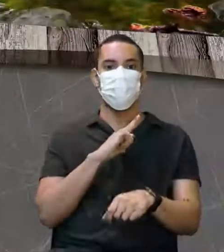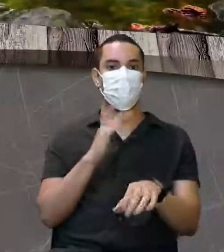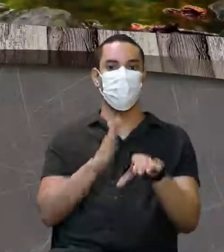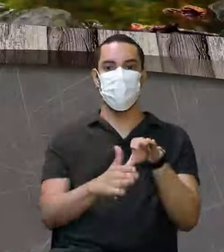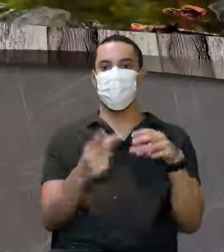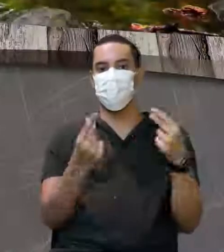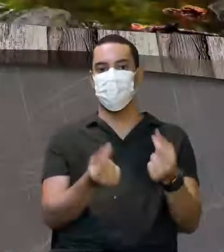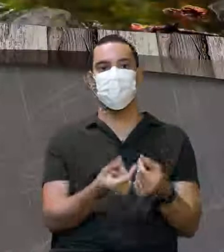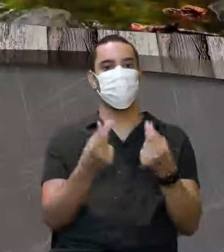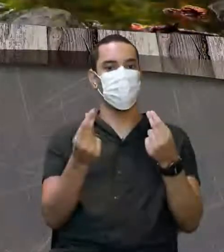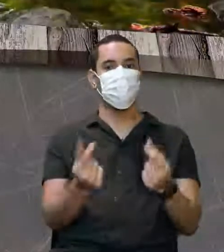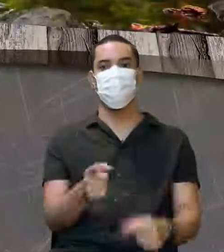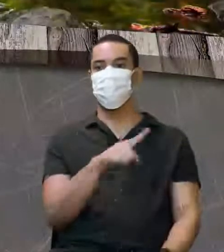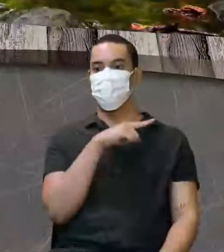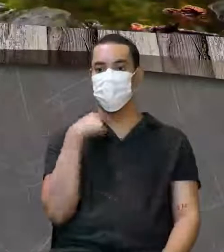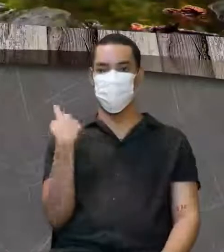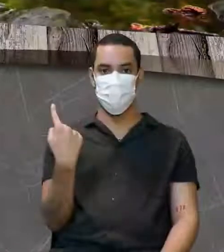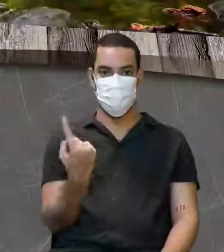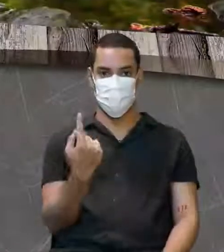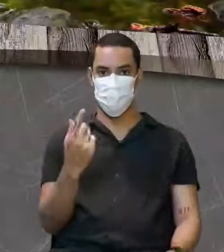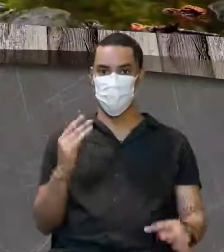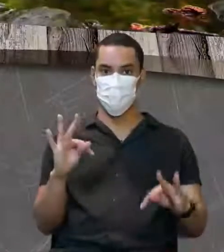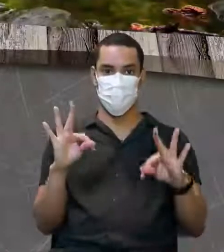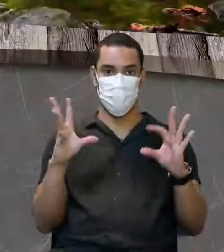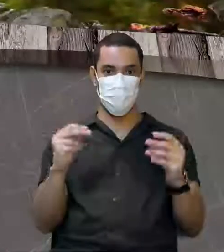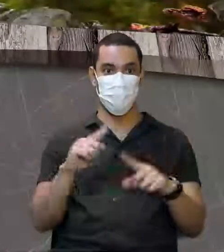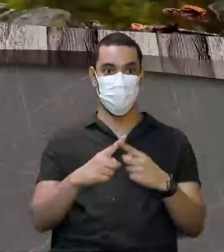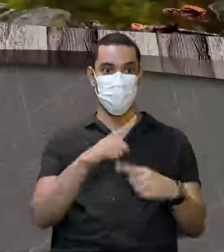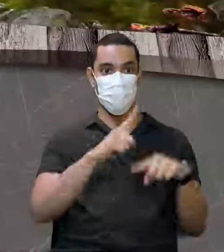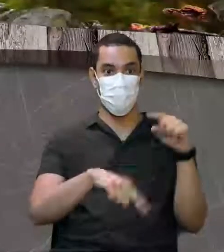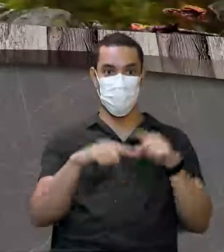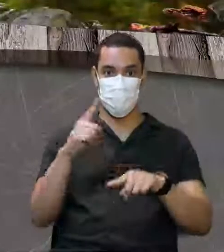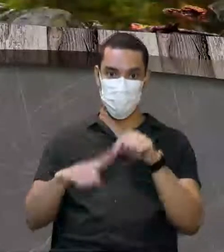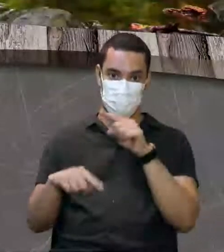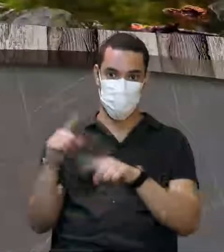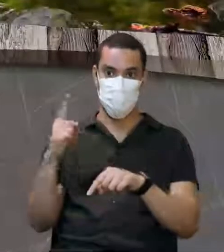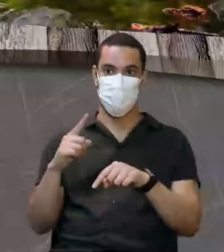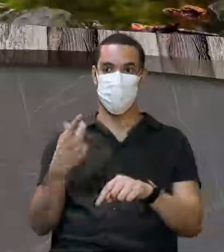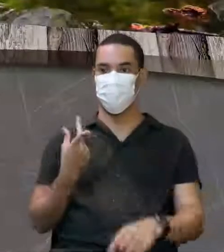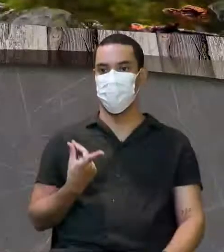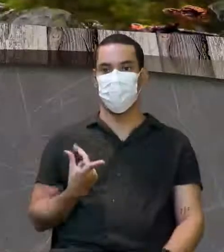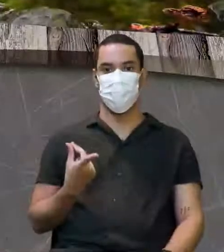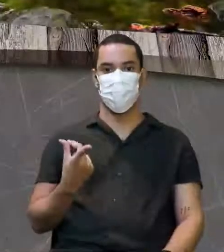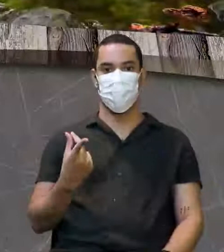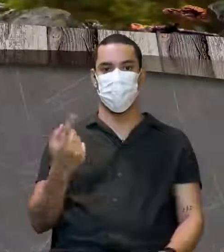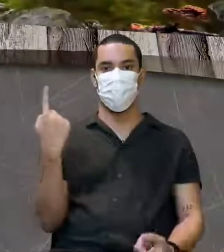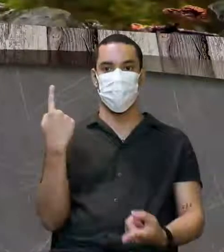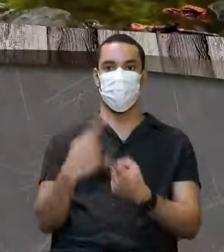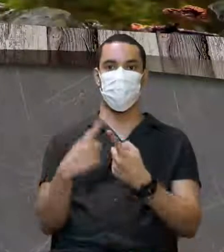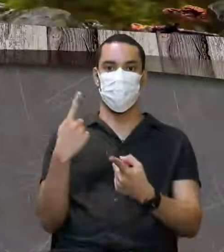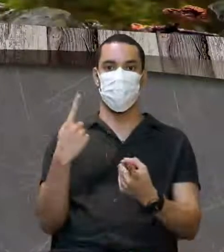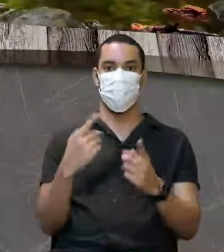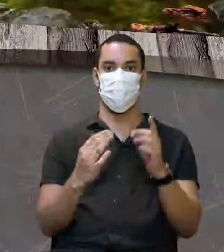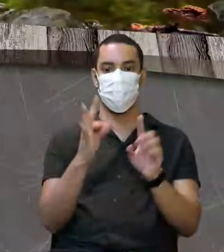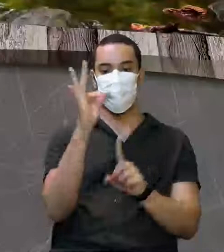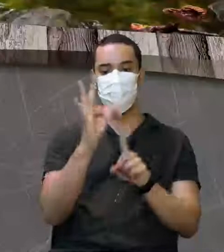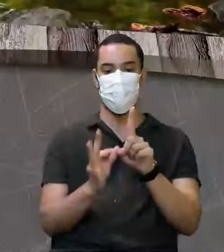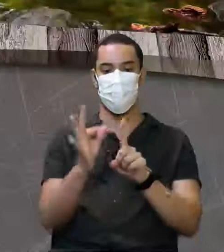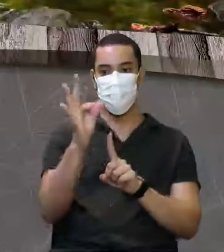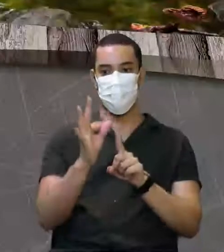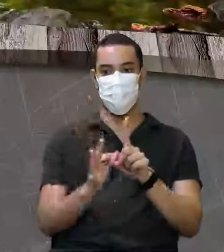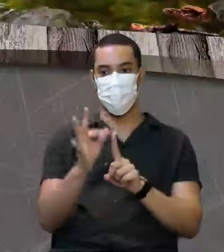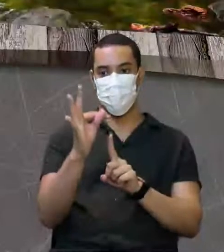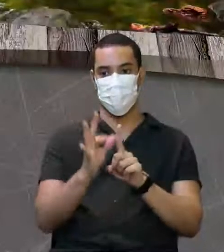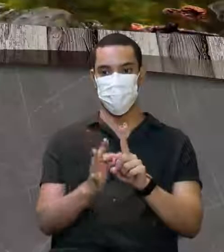ficavam presos ali dentro e acabavam morrendo todos, mas o material era conservado devido à temperatura, né, muito